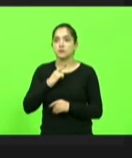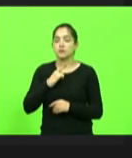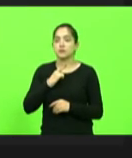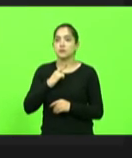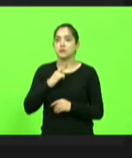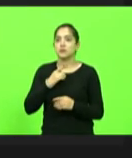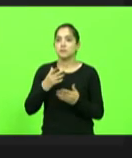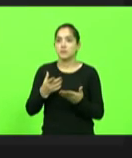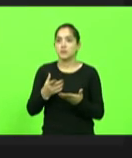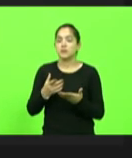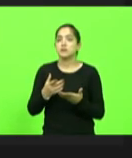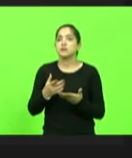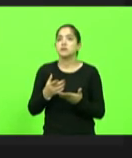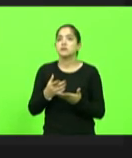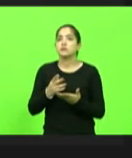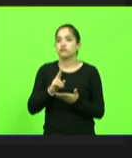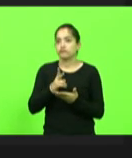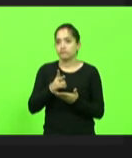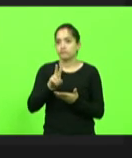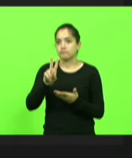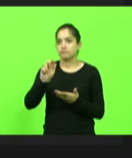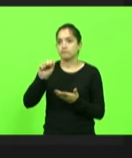Ainda da Vânia, né?